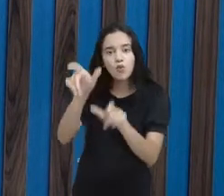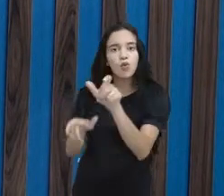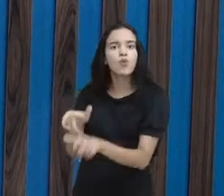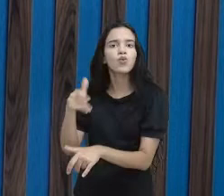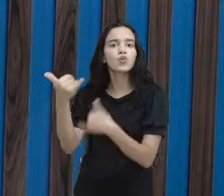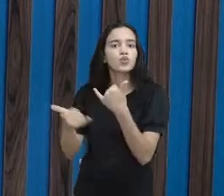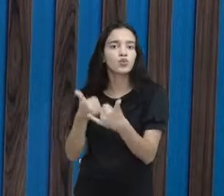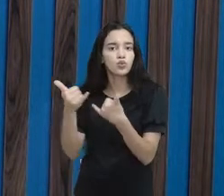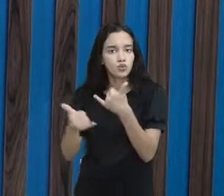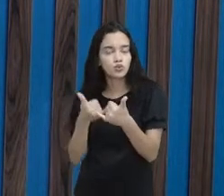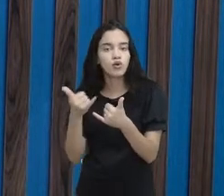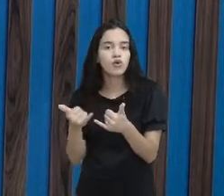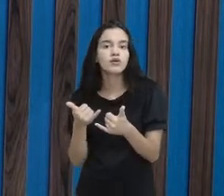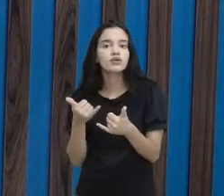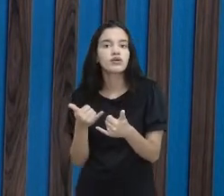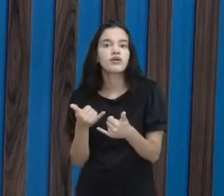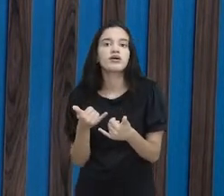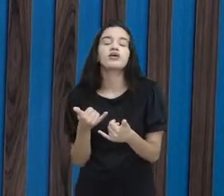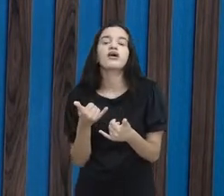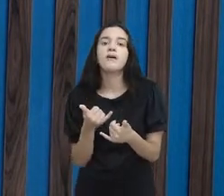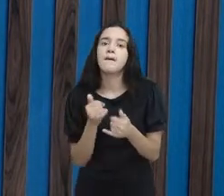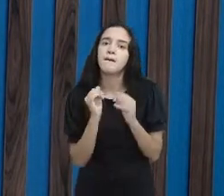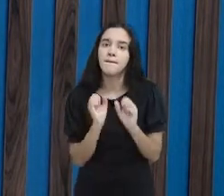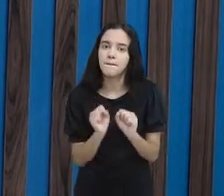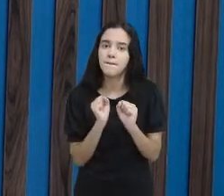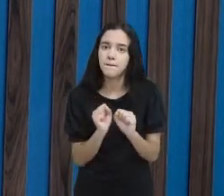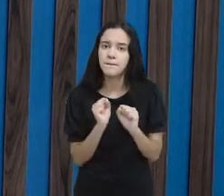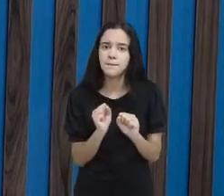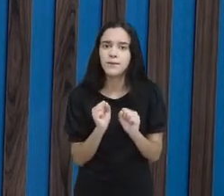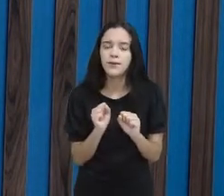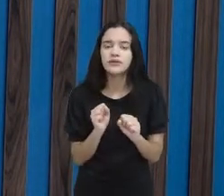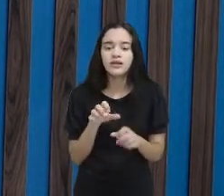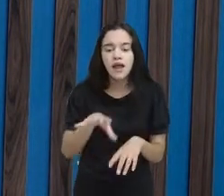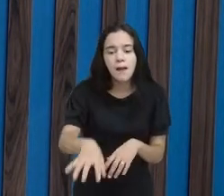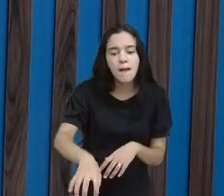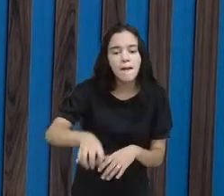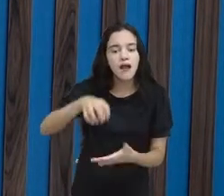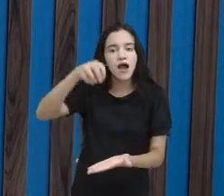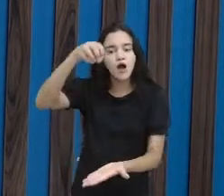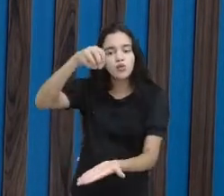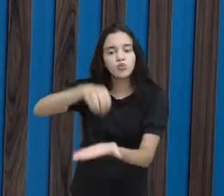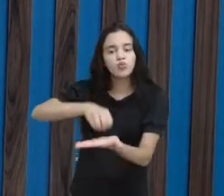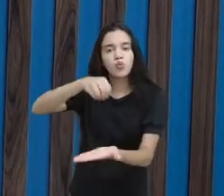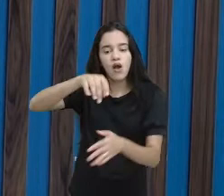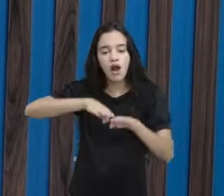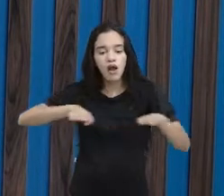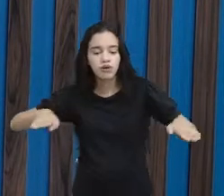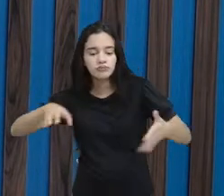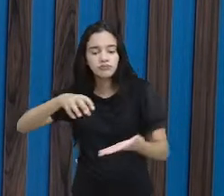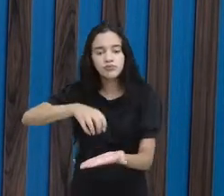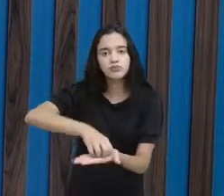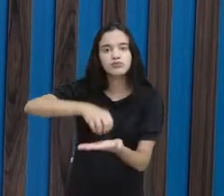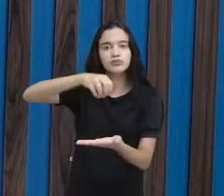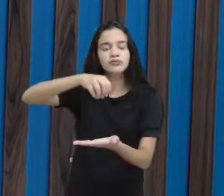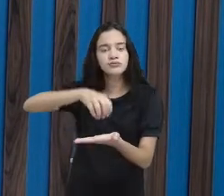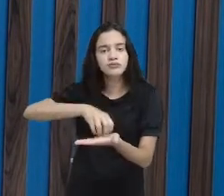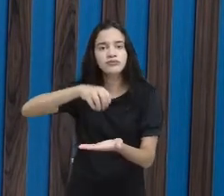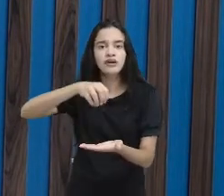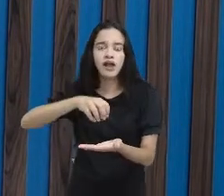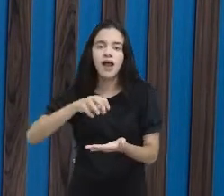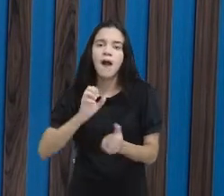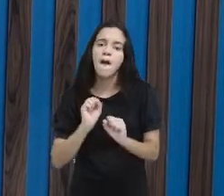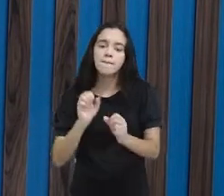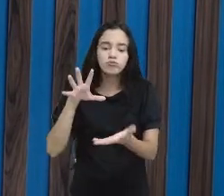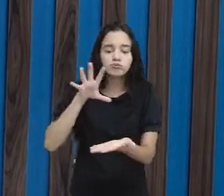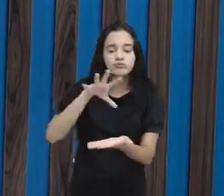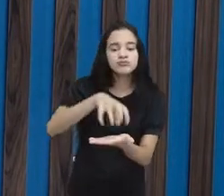pegar na bola depois que ela tocar no chão? Não. Durante a partida, né? Ele pode, por exemplo, eu ataco, o